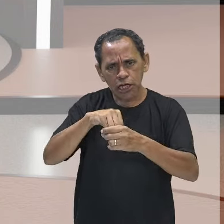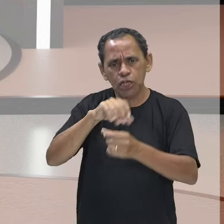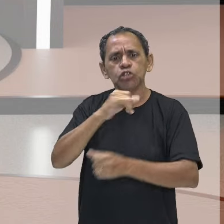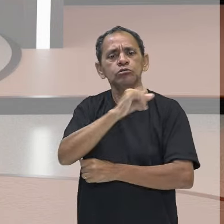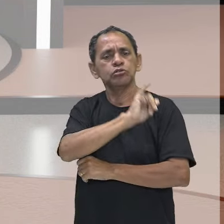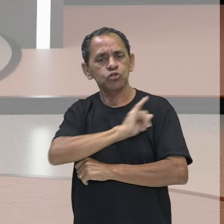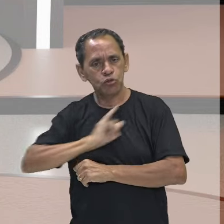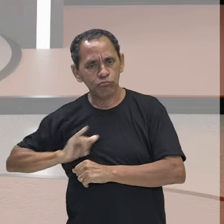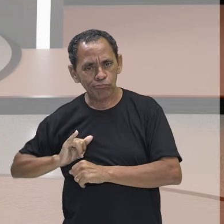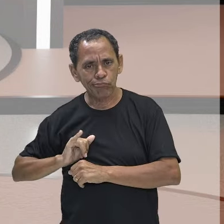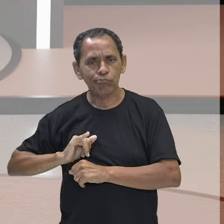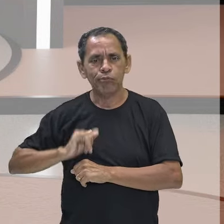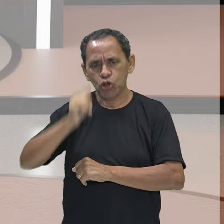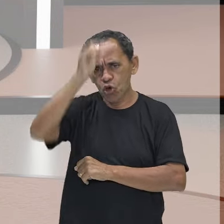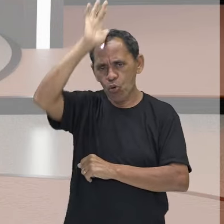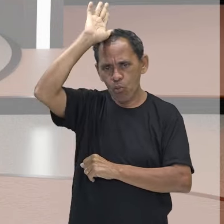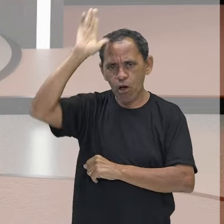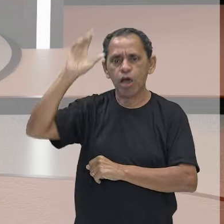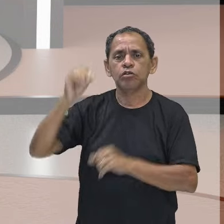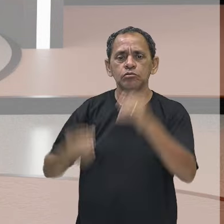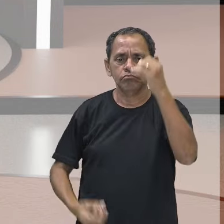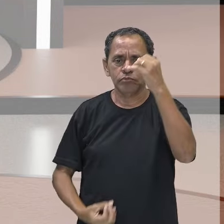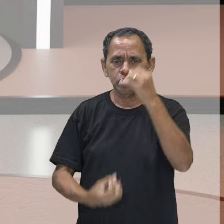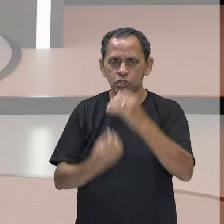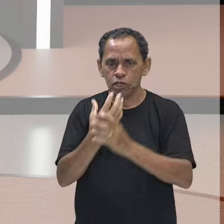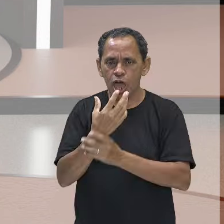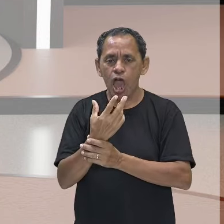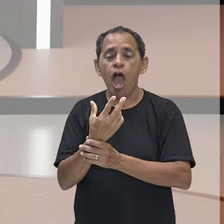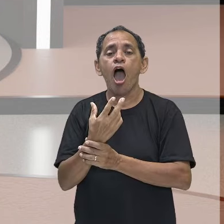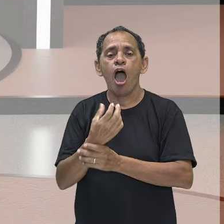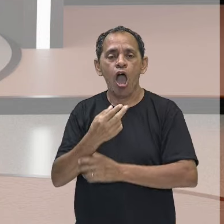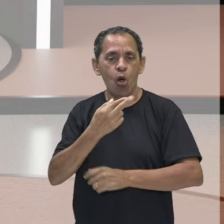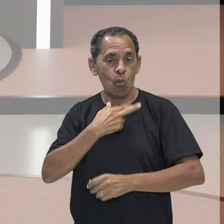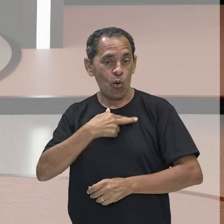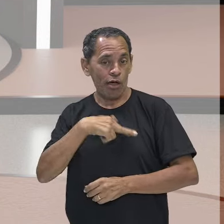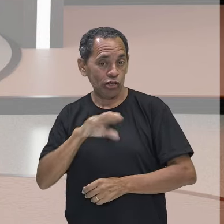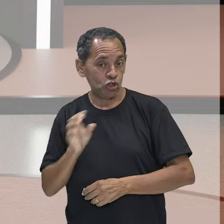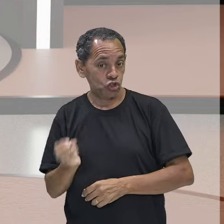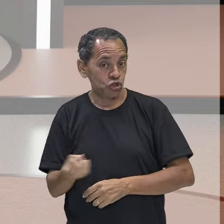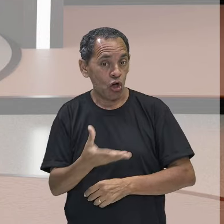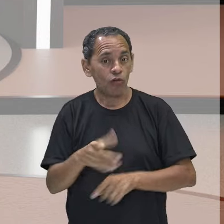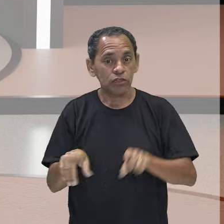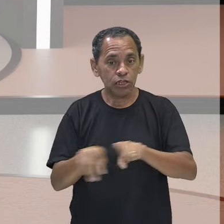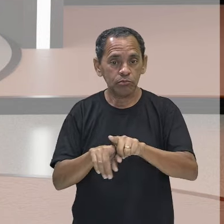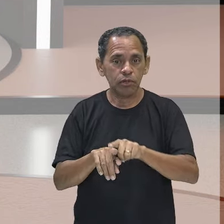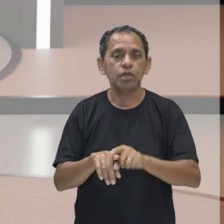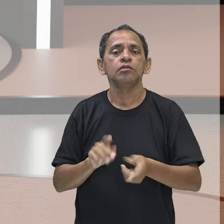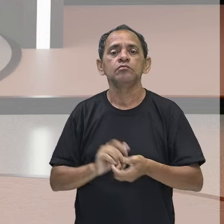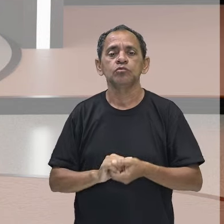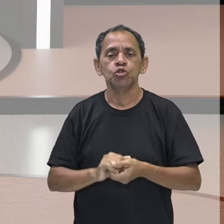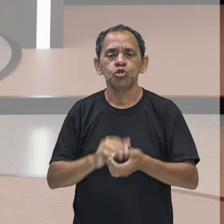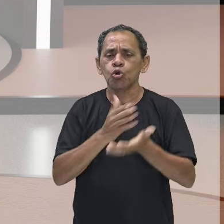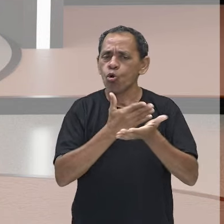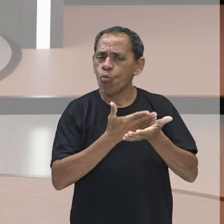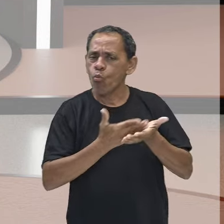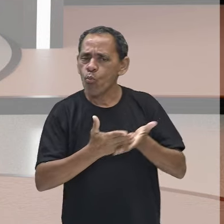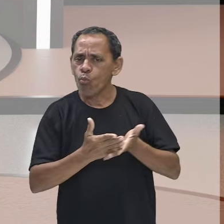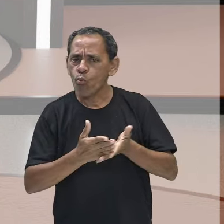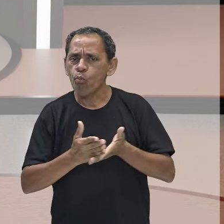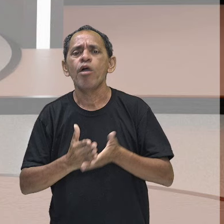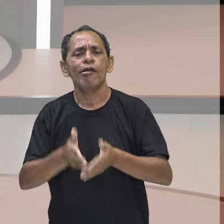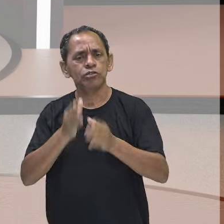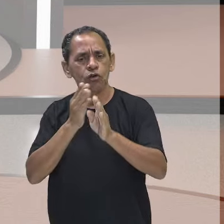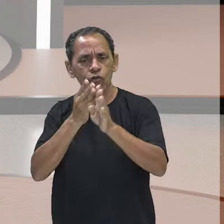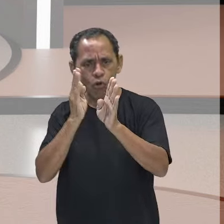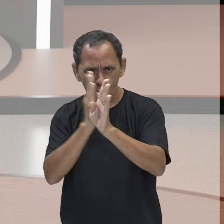Romano, surge uma nova religião, que a priori, galera, ela foi perseguida, mas com o tempo